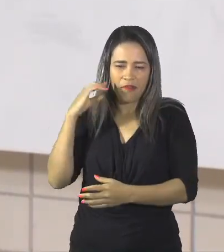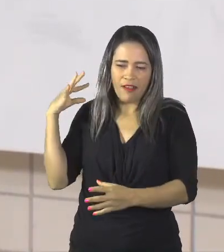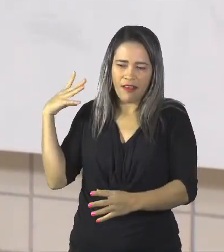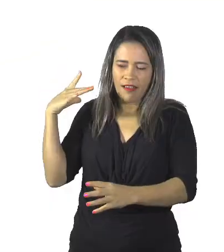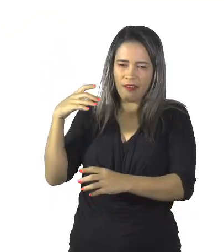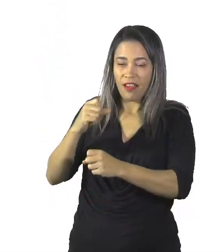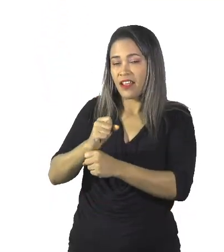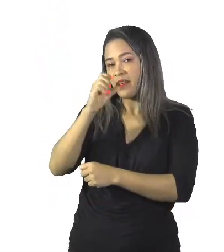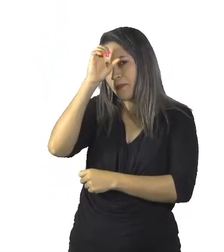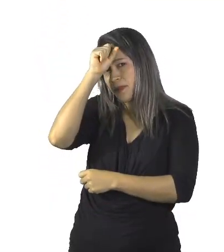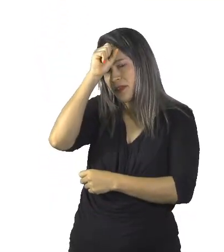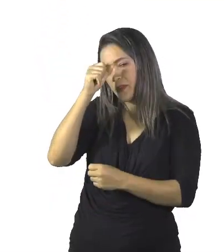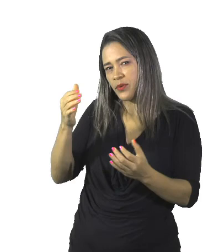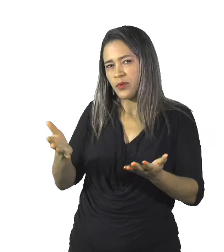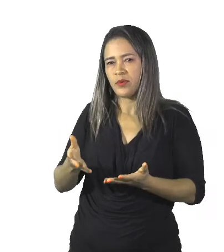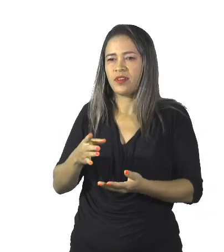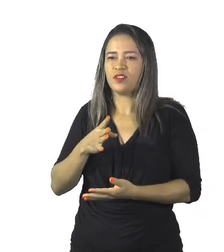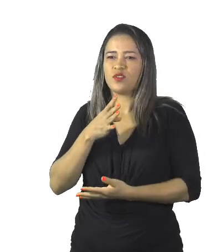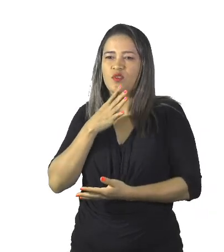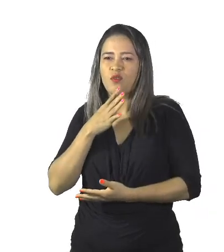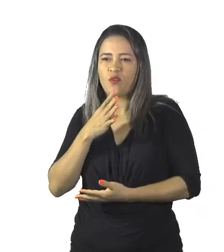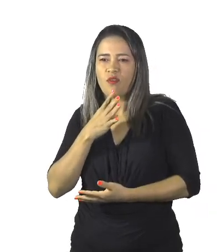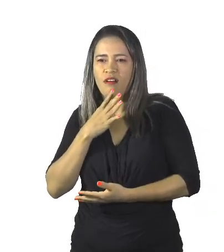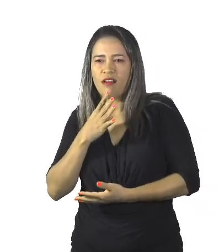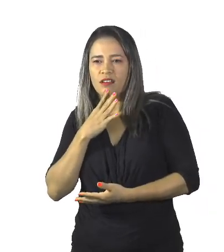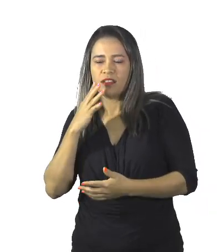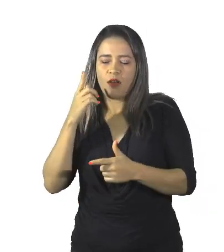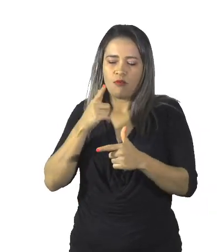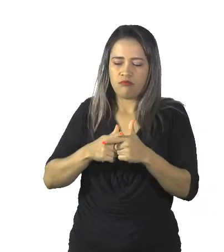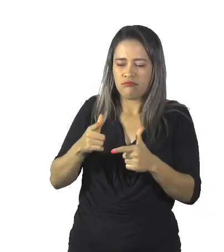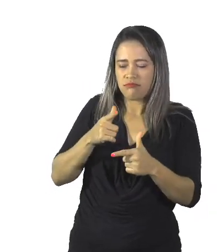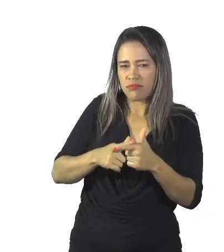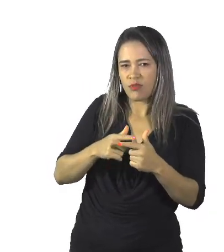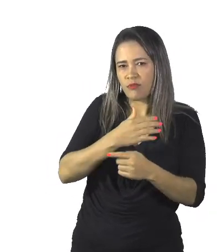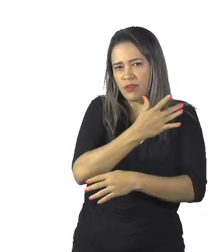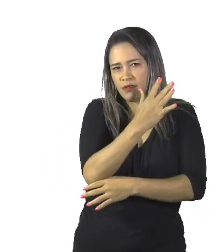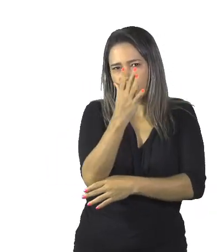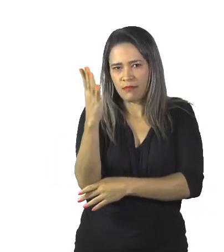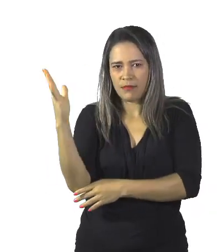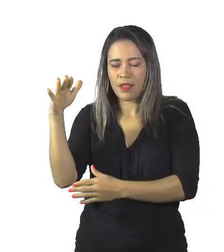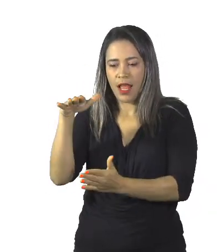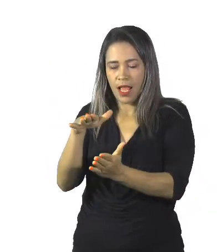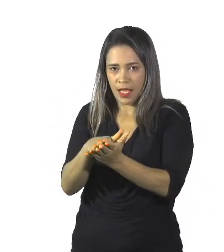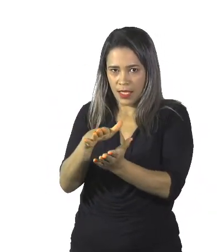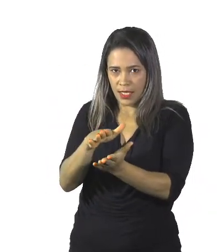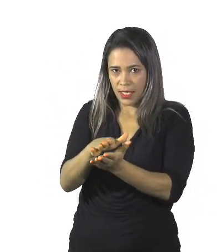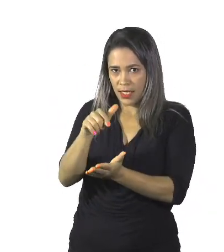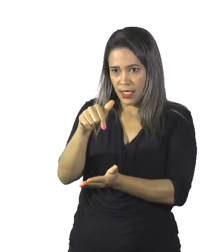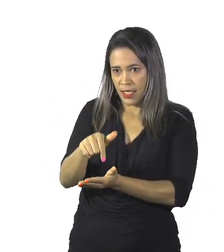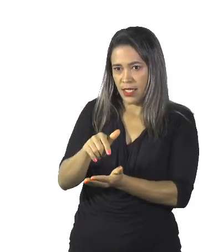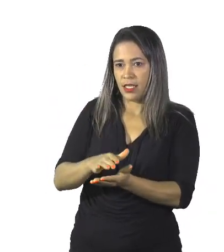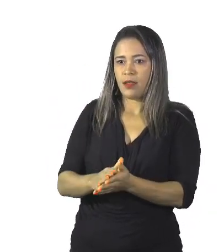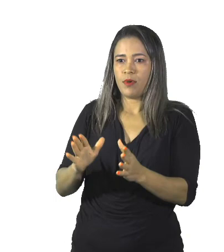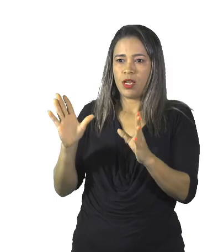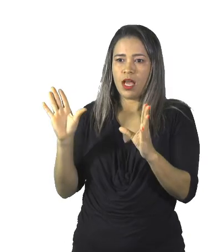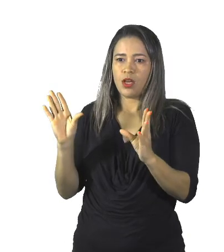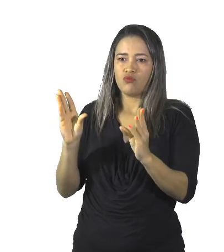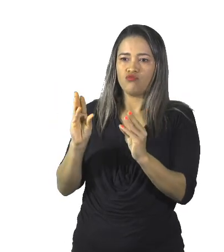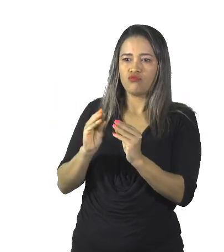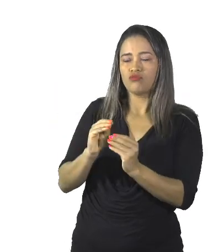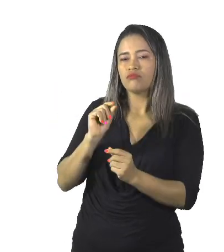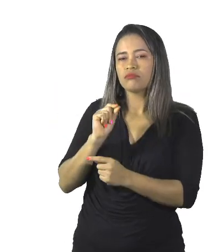aprendemos hoje. Nós conhecemos alguns problemas ambientais da nossa cidade. Concluímos